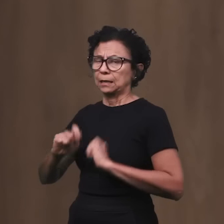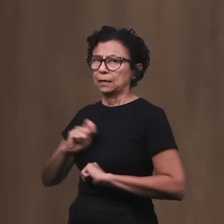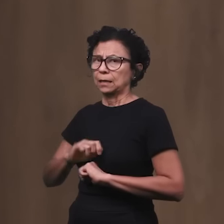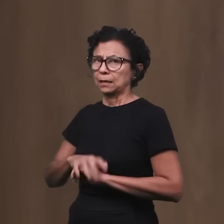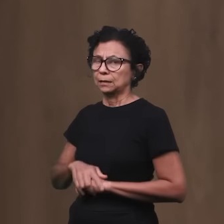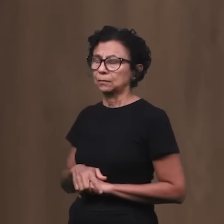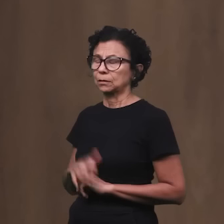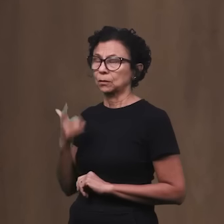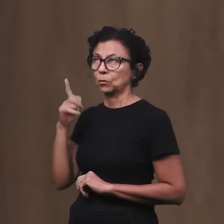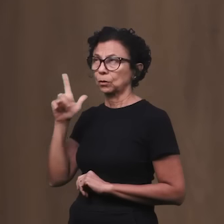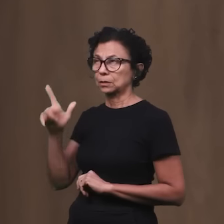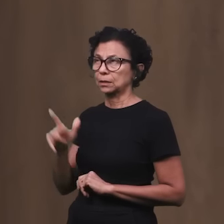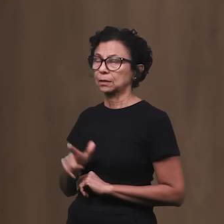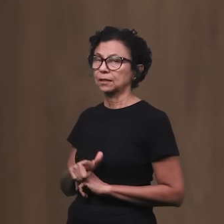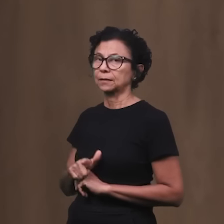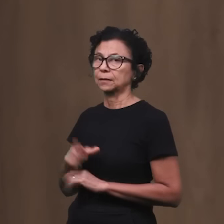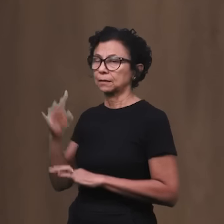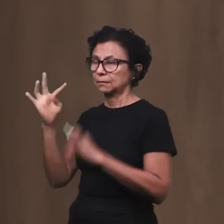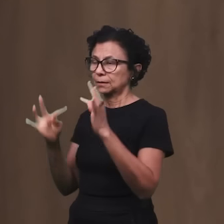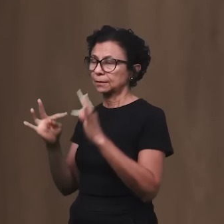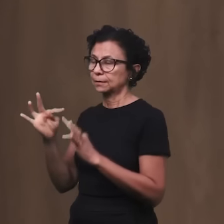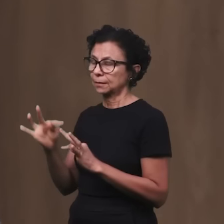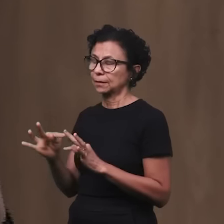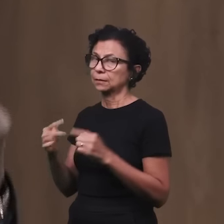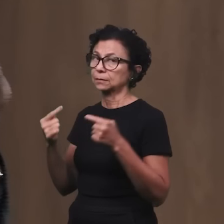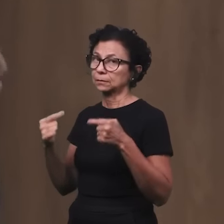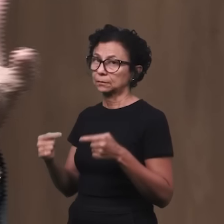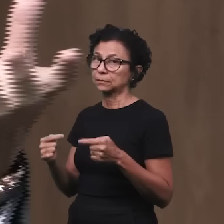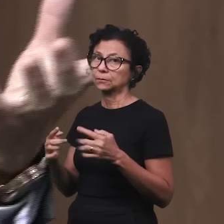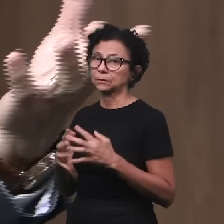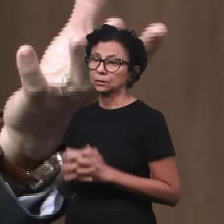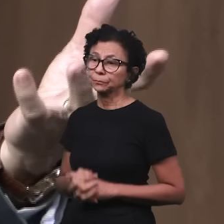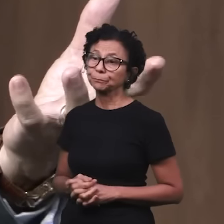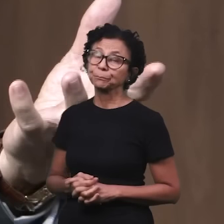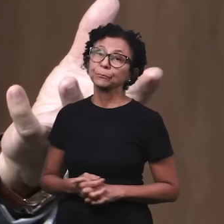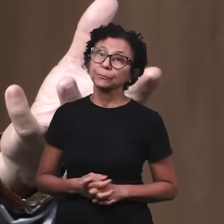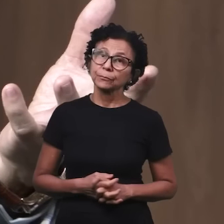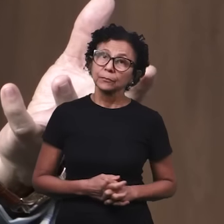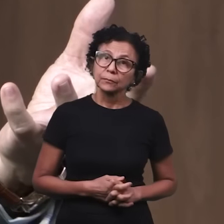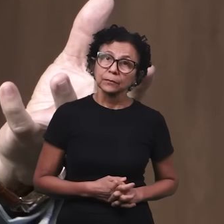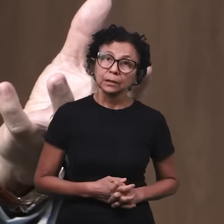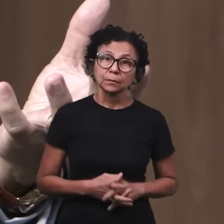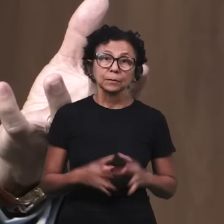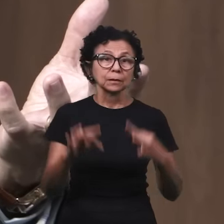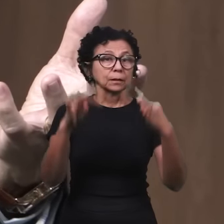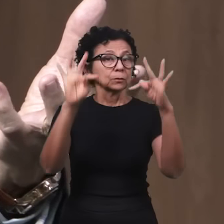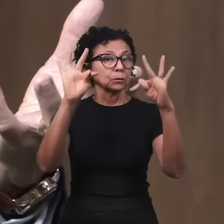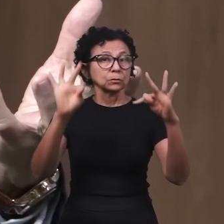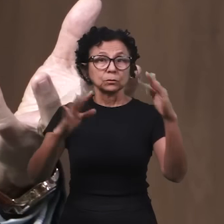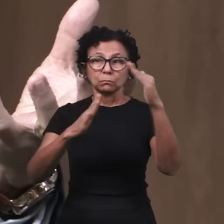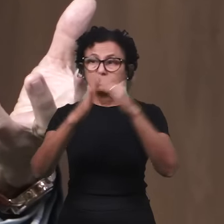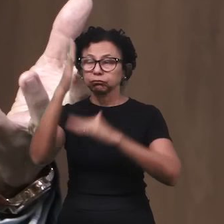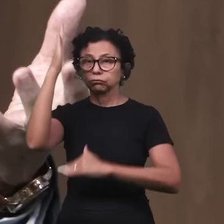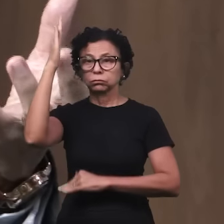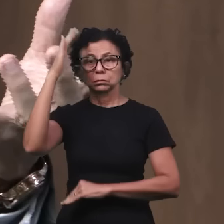Outro desafio que a gente pode entender é esse avanço tecnológico.